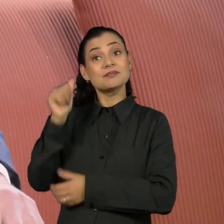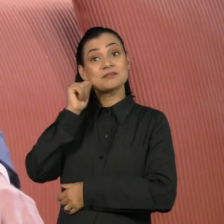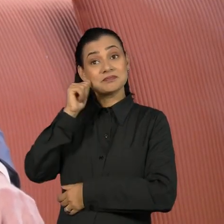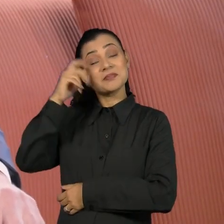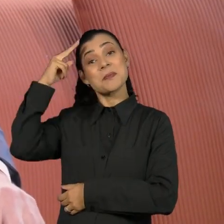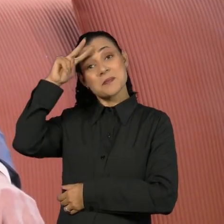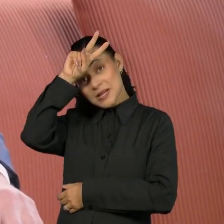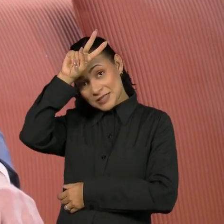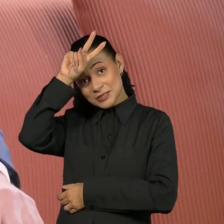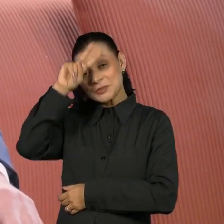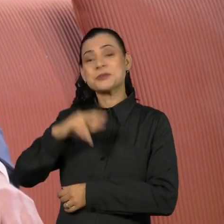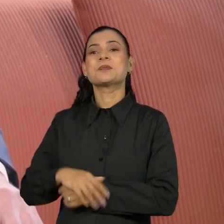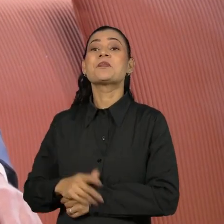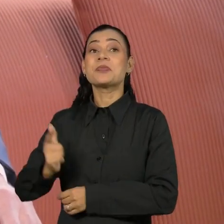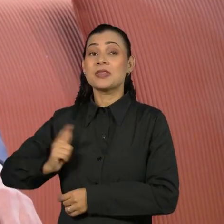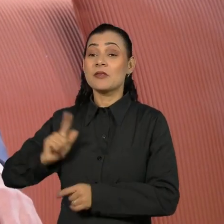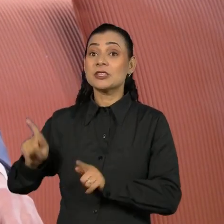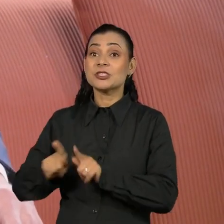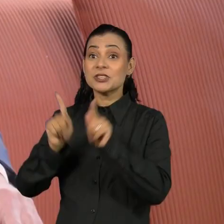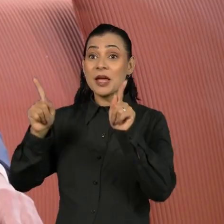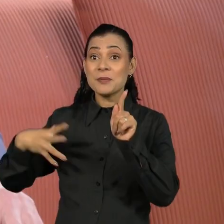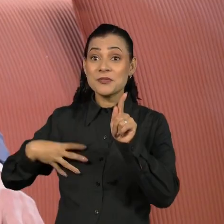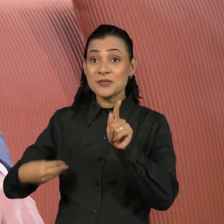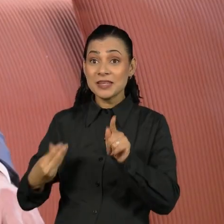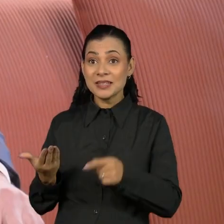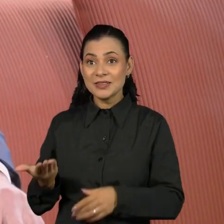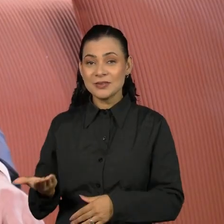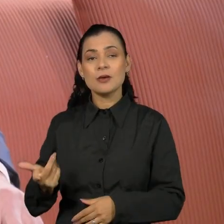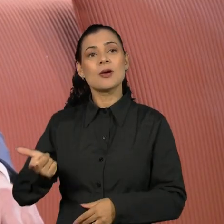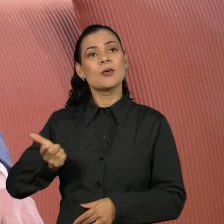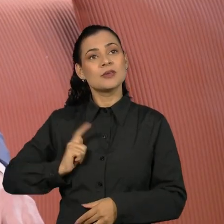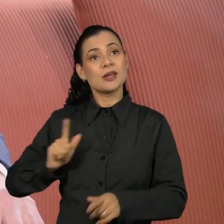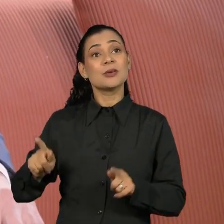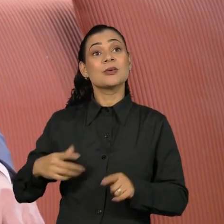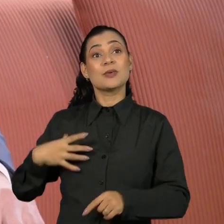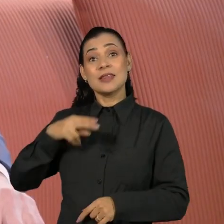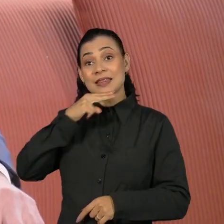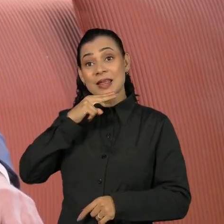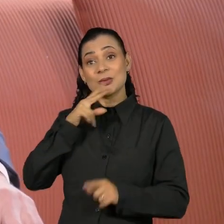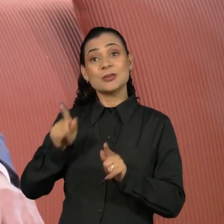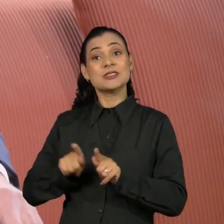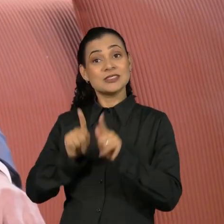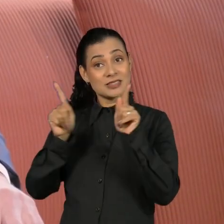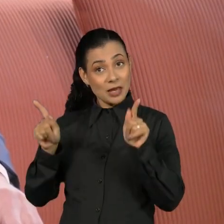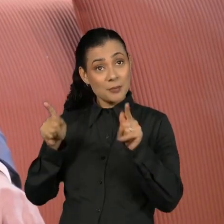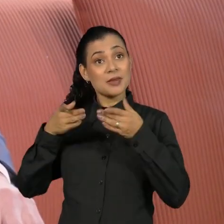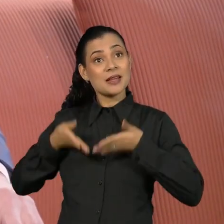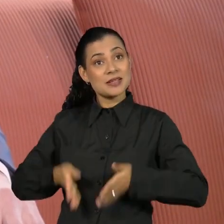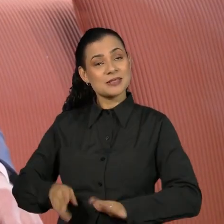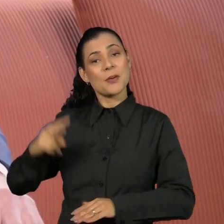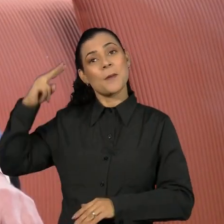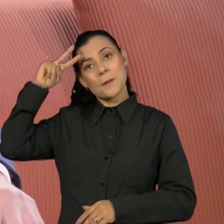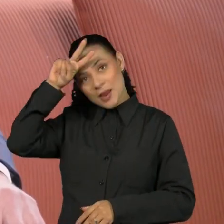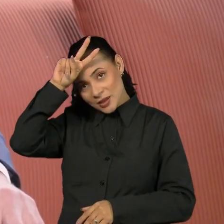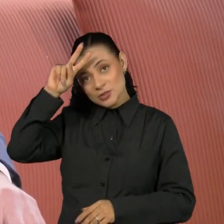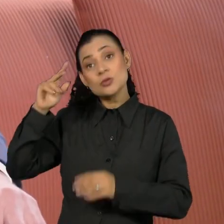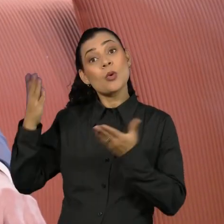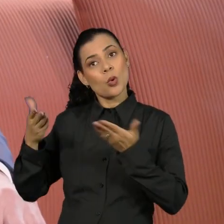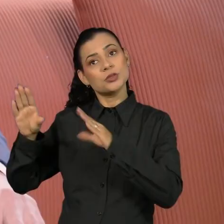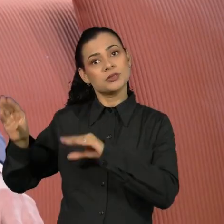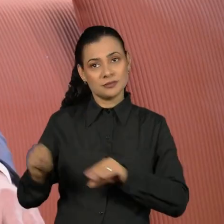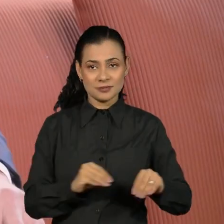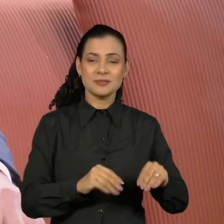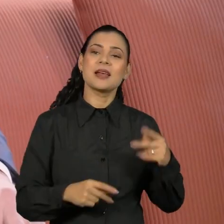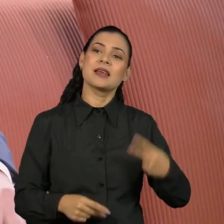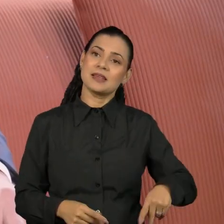mexicana e teve gêmeos. Então eu tenho netos gêmeos que nasceram no México, agora moram em São Paulo.